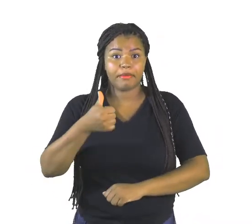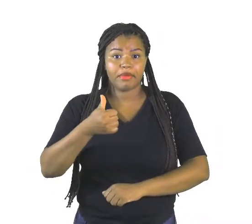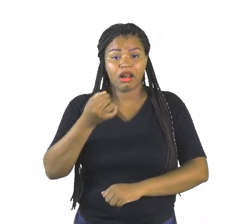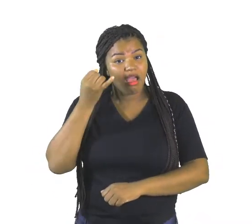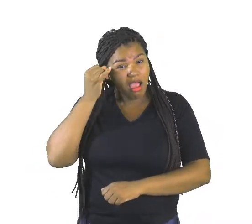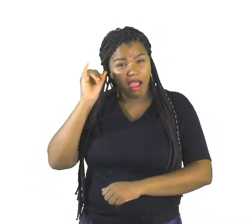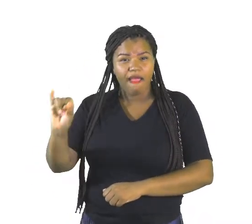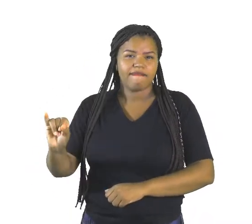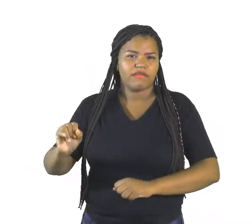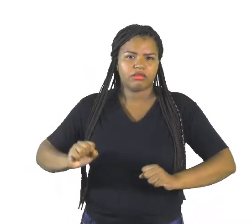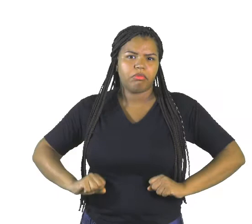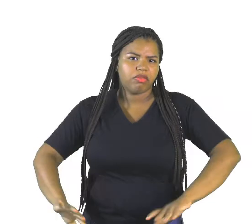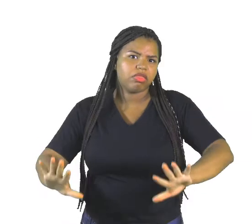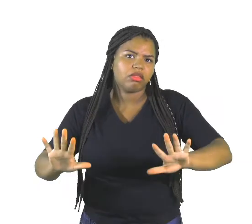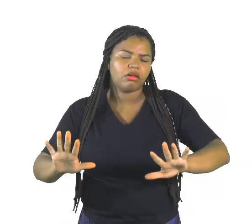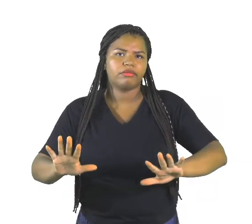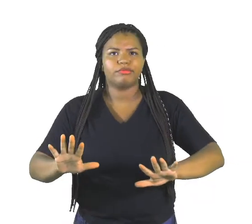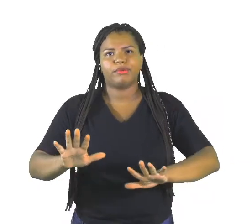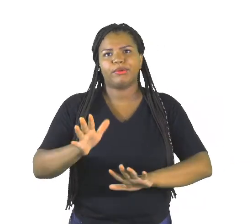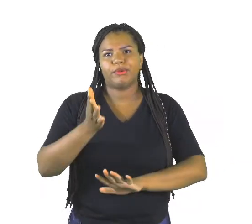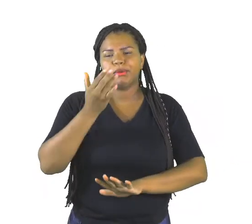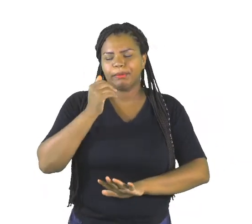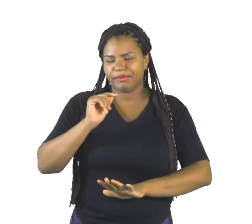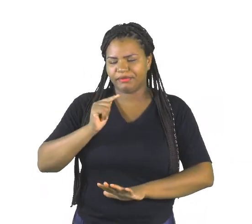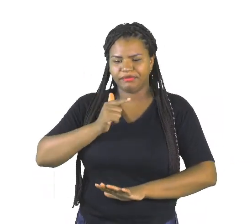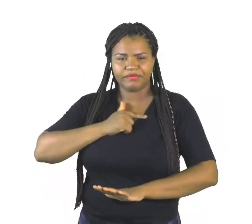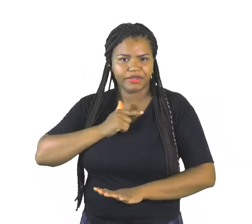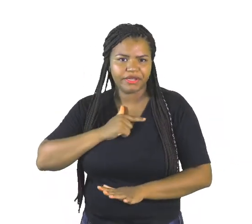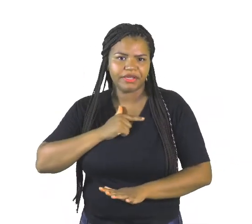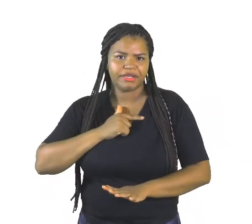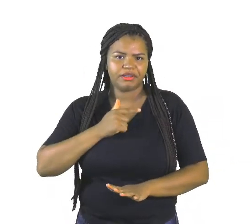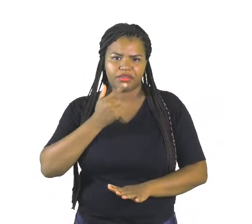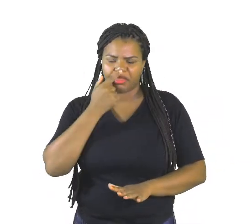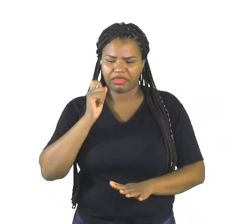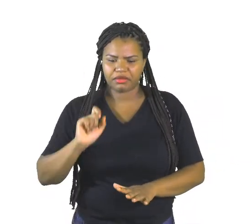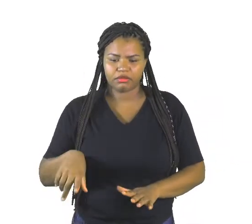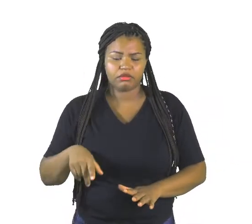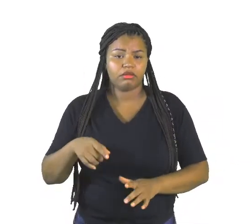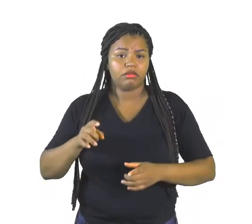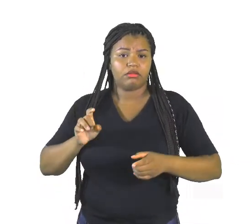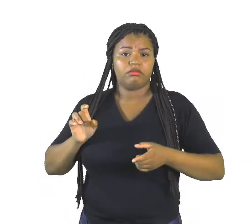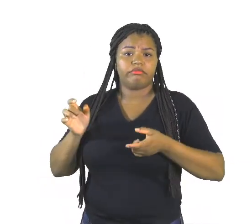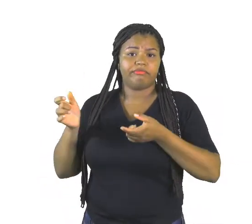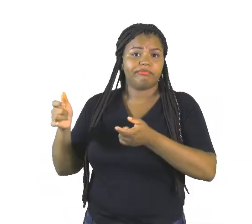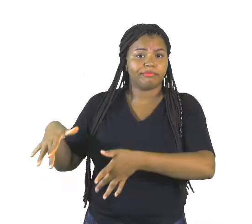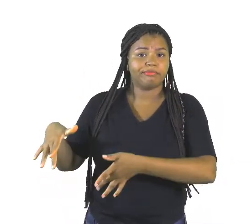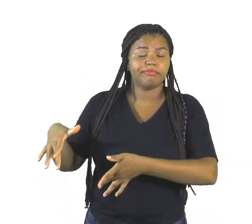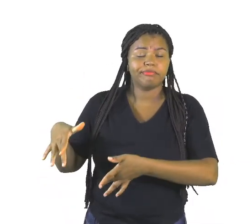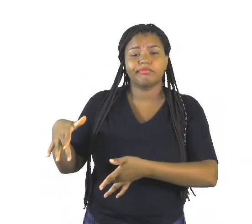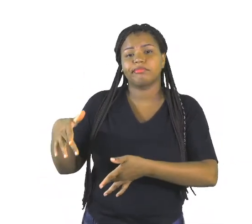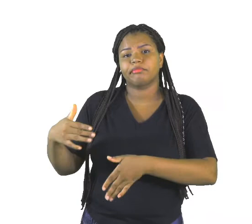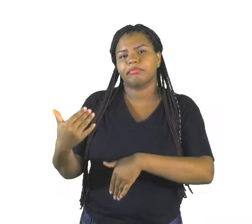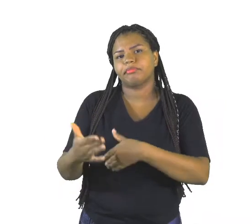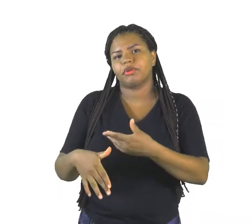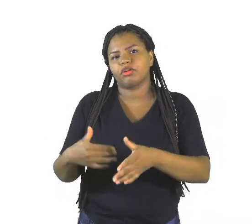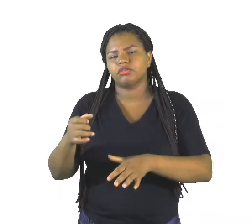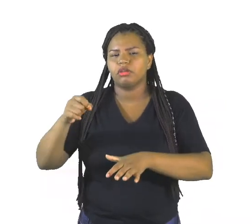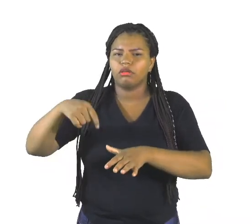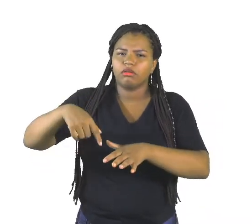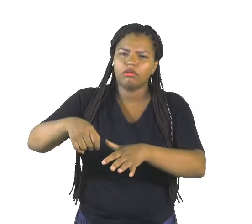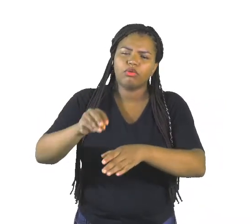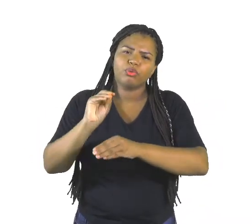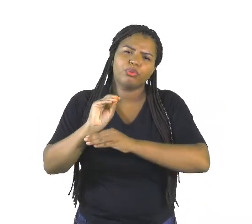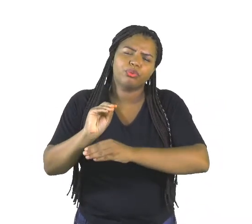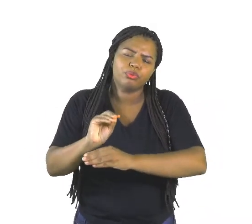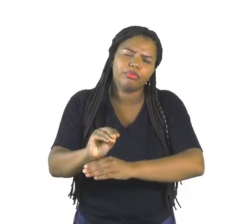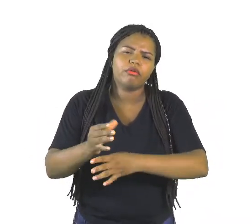desperdício. Alimento feio, alimento estragado, ele é descartado e todo aquele processo de plantio, de